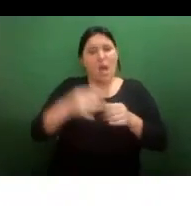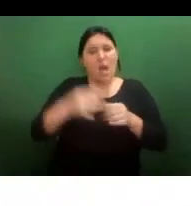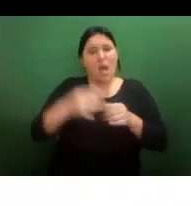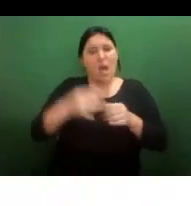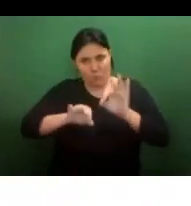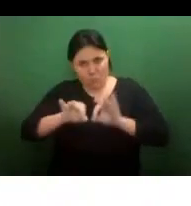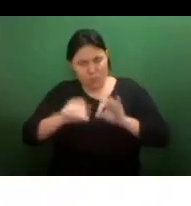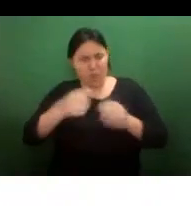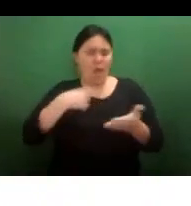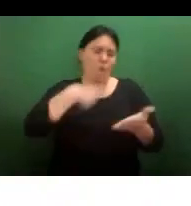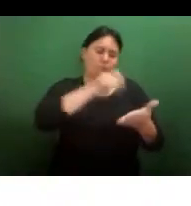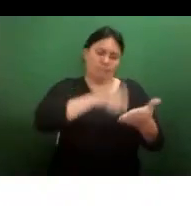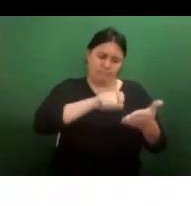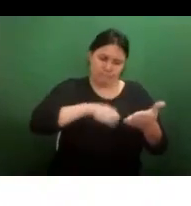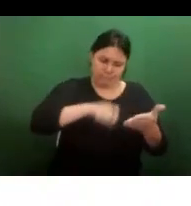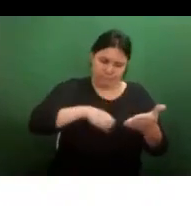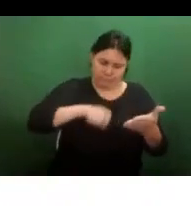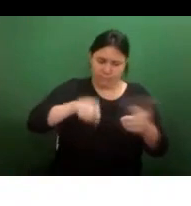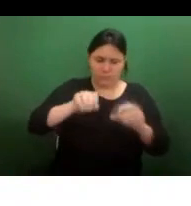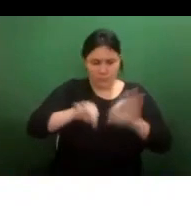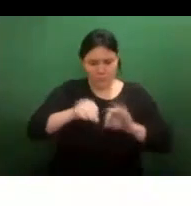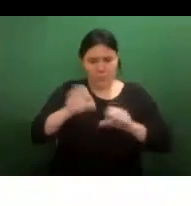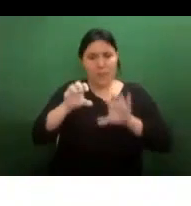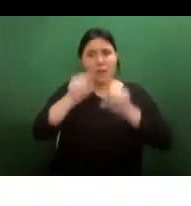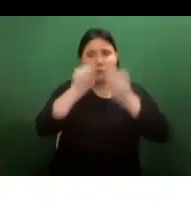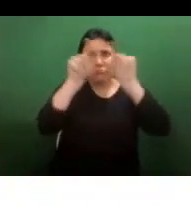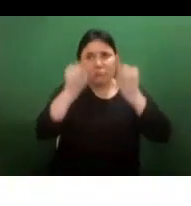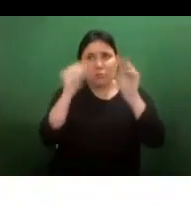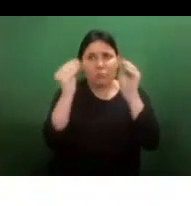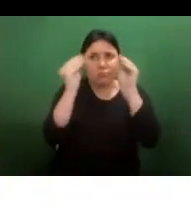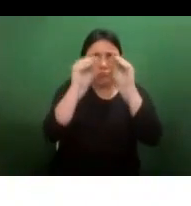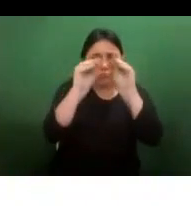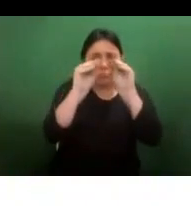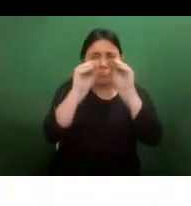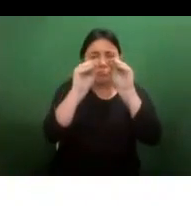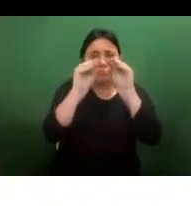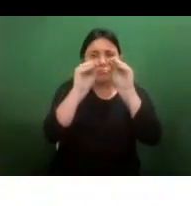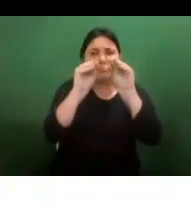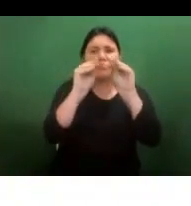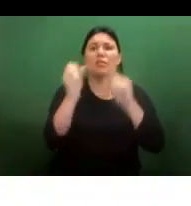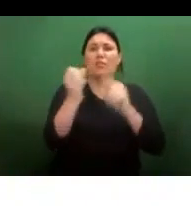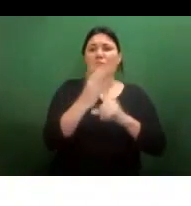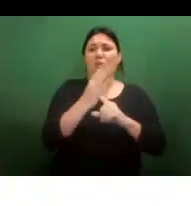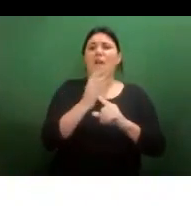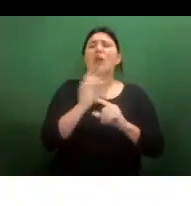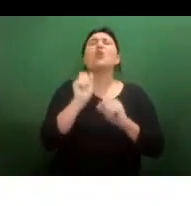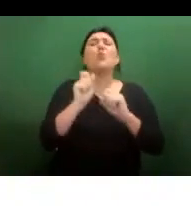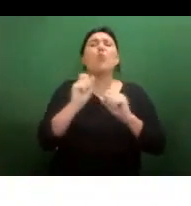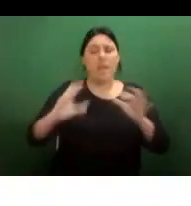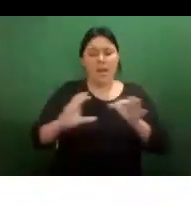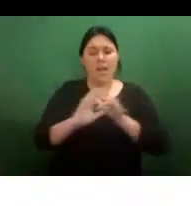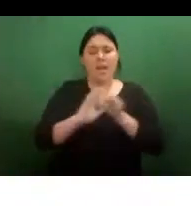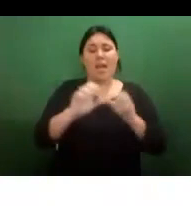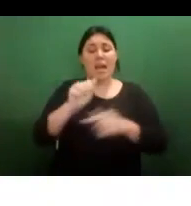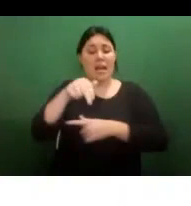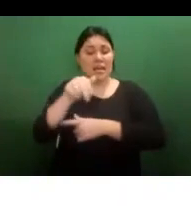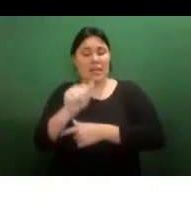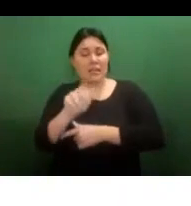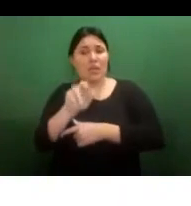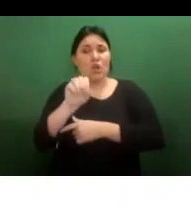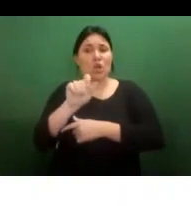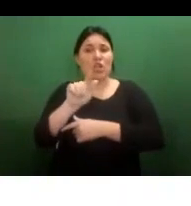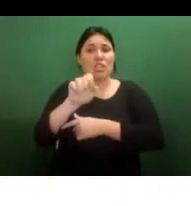o projeto, cadastrei no sistema e mais uma vez estava lá a super equipe da PREC. A Ana, a Rogéria e a Kátia me